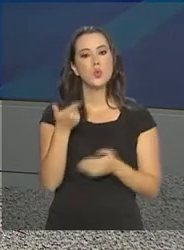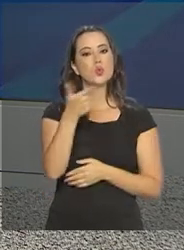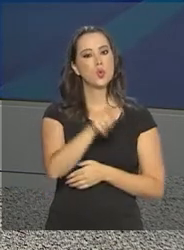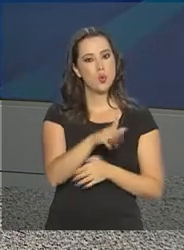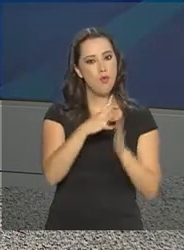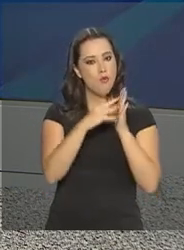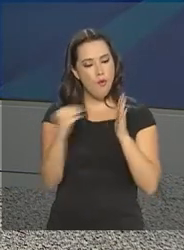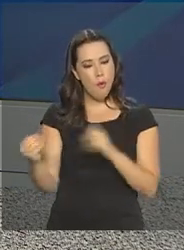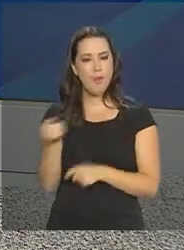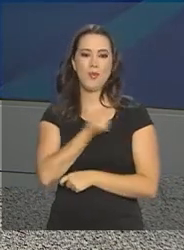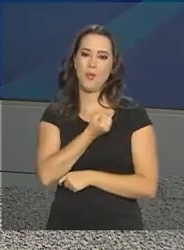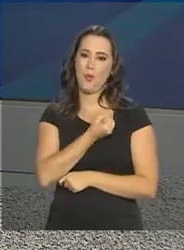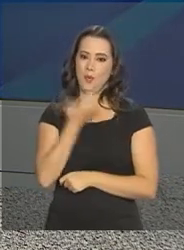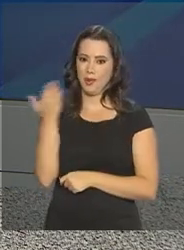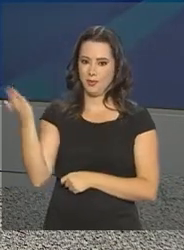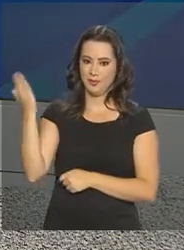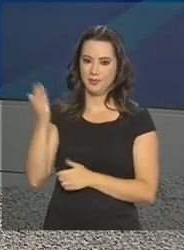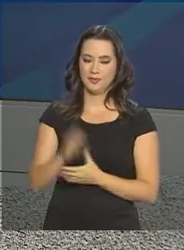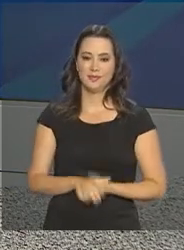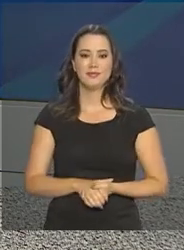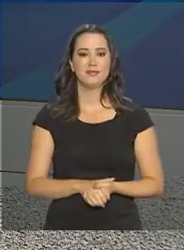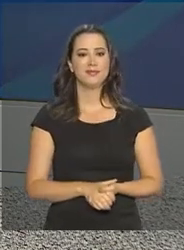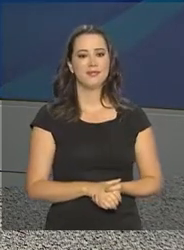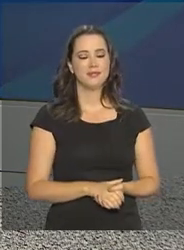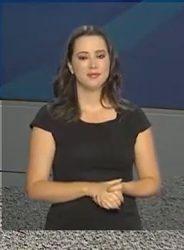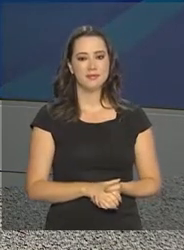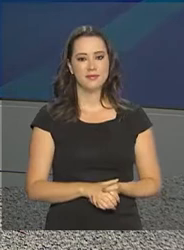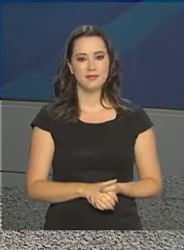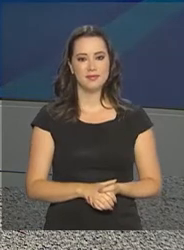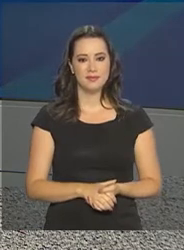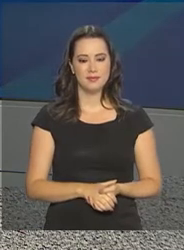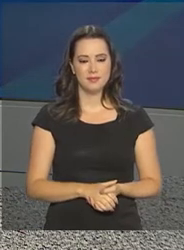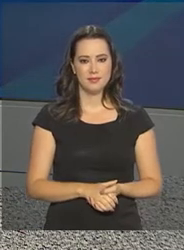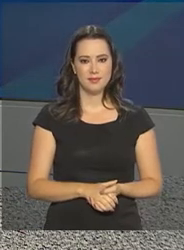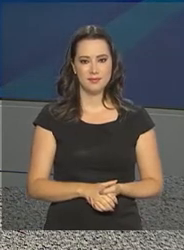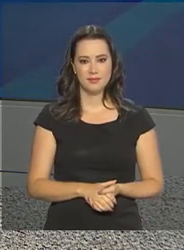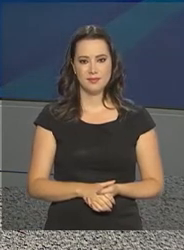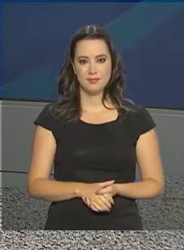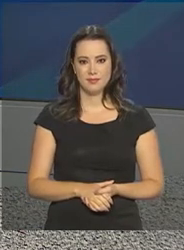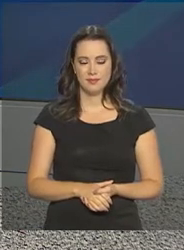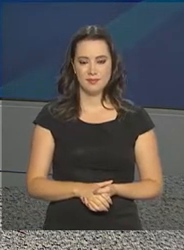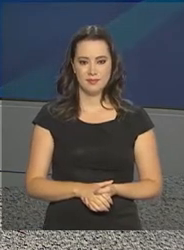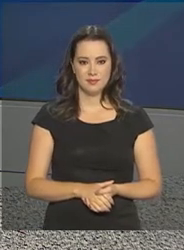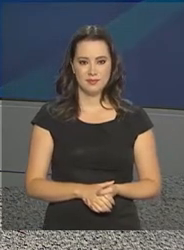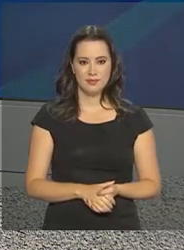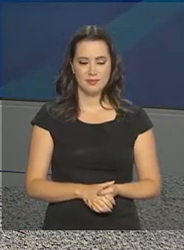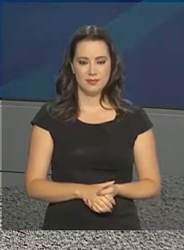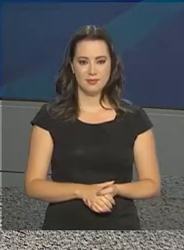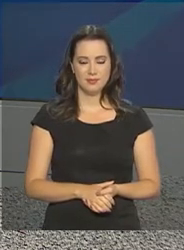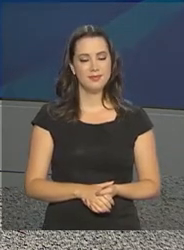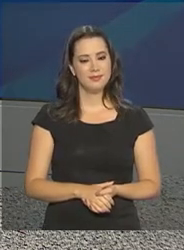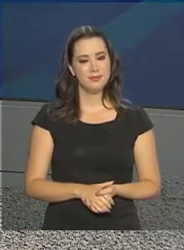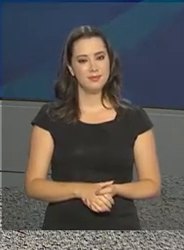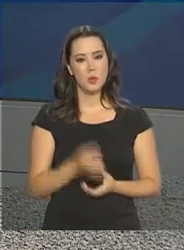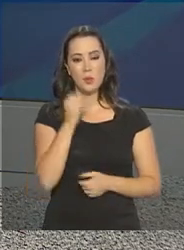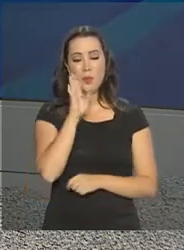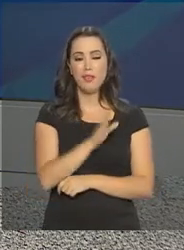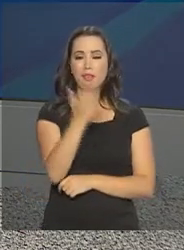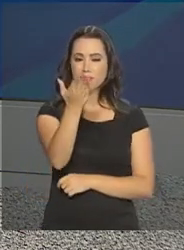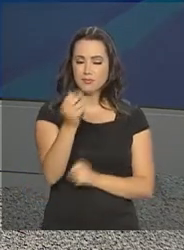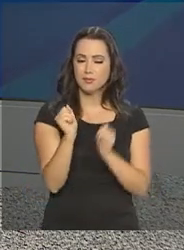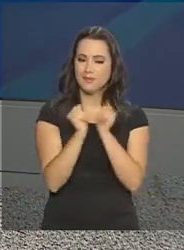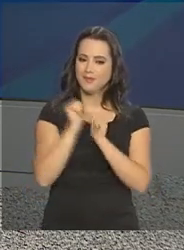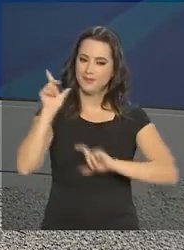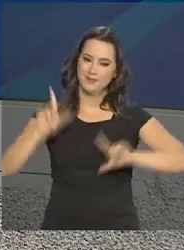vez anote aí é 61 9 98 67 87 87 uma boa tarde